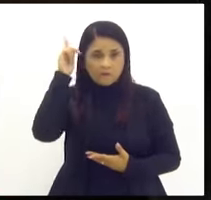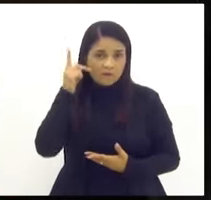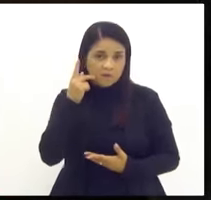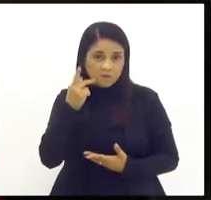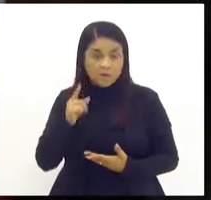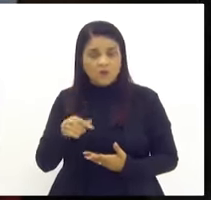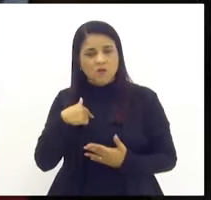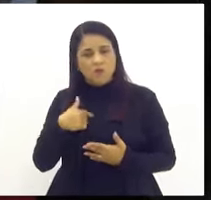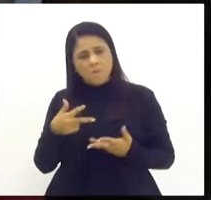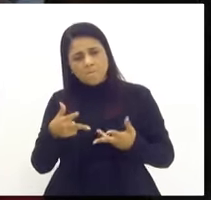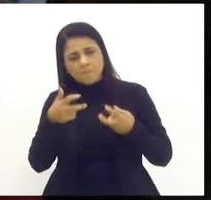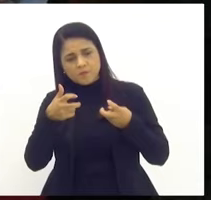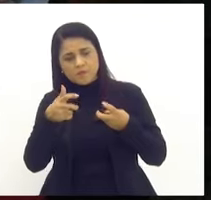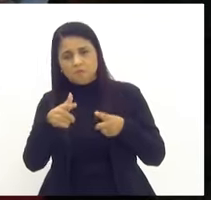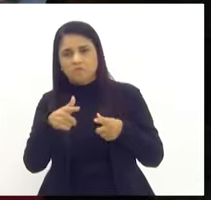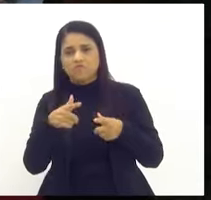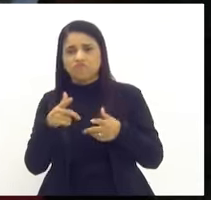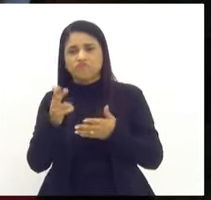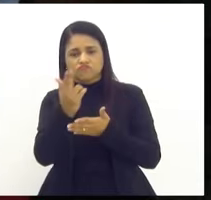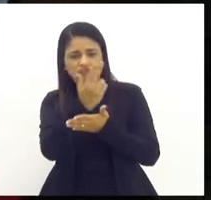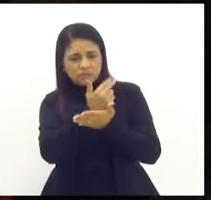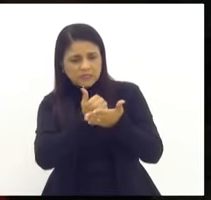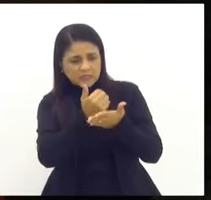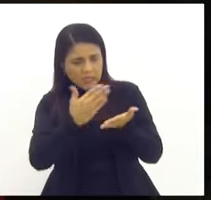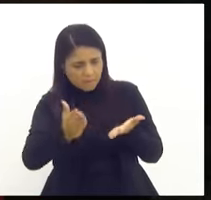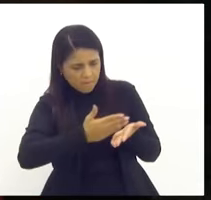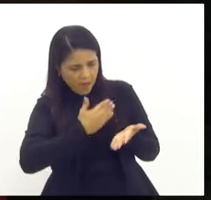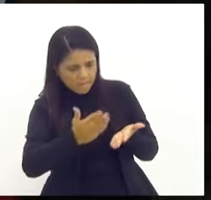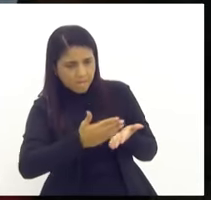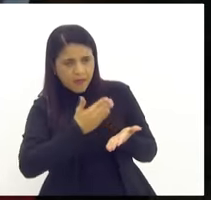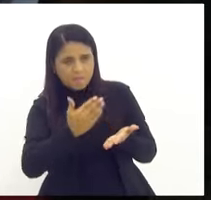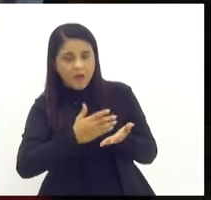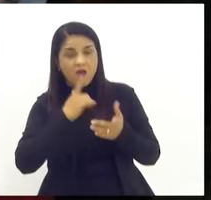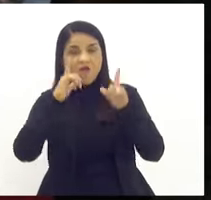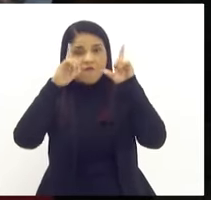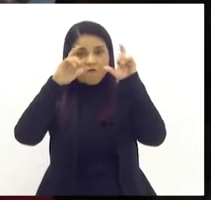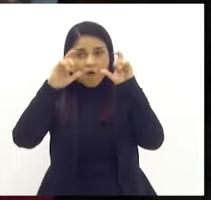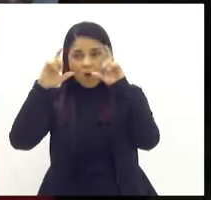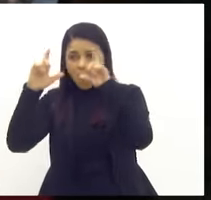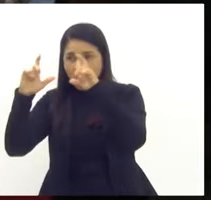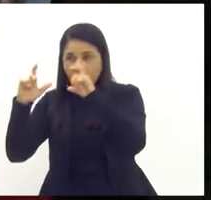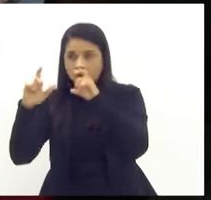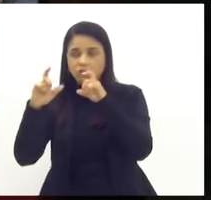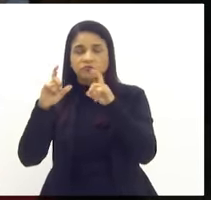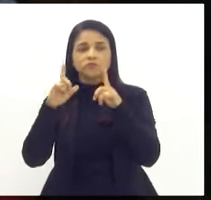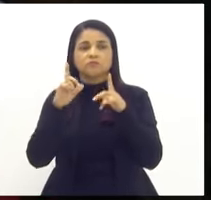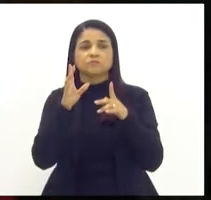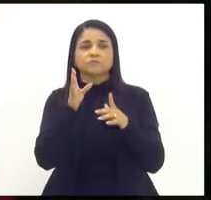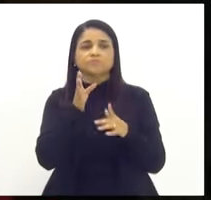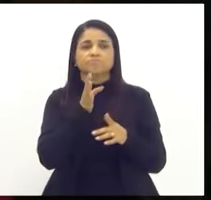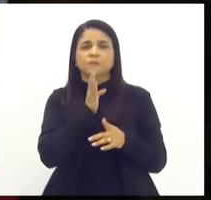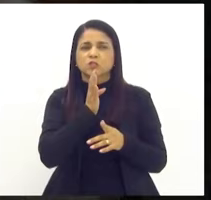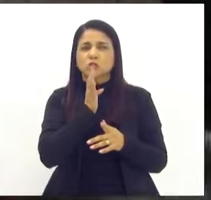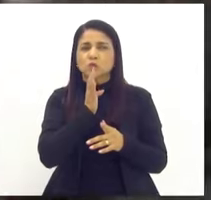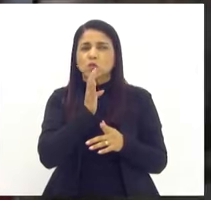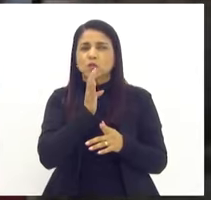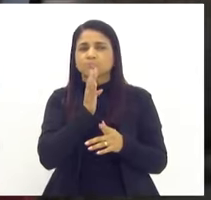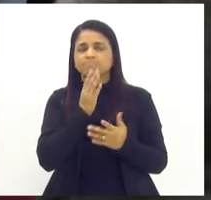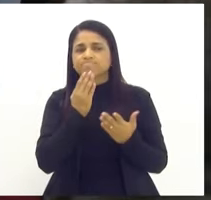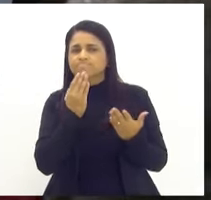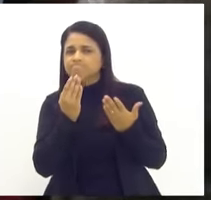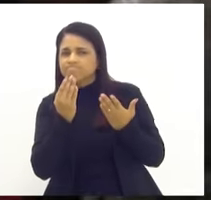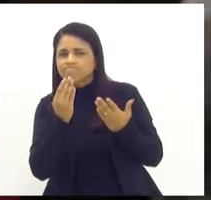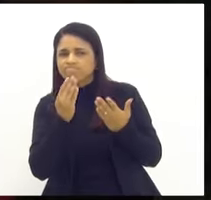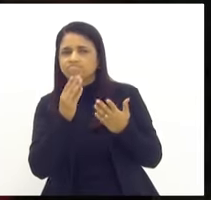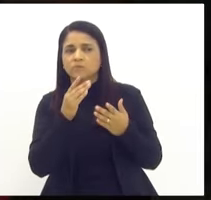um mosaico de fotografias de supostos suspeitos e olhei